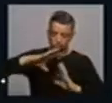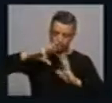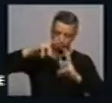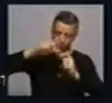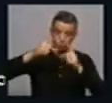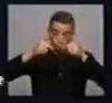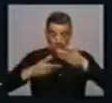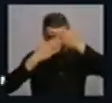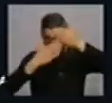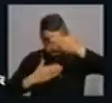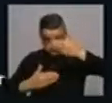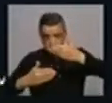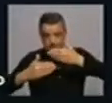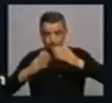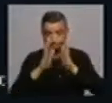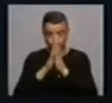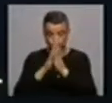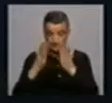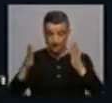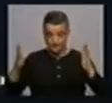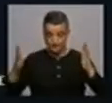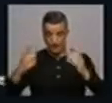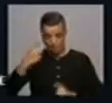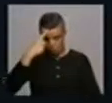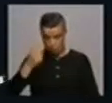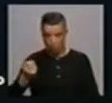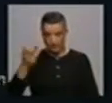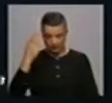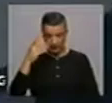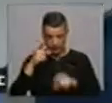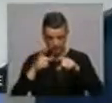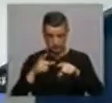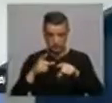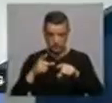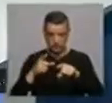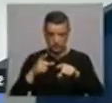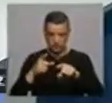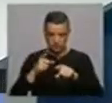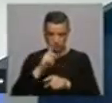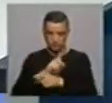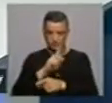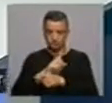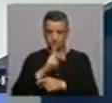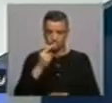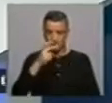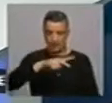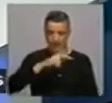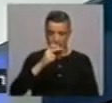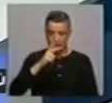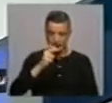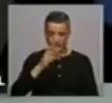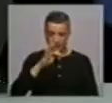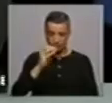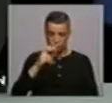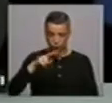inicial. O que este mapa também nos ajuda a compreender é que, e de acordo até mesmo com o que disse a Ana Afonso, é que aquilo que nós estamos a